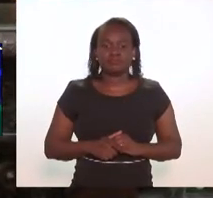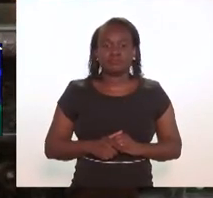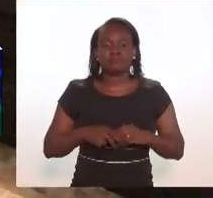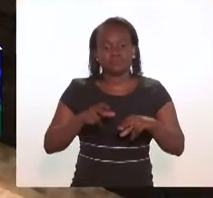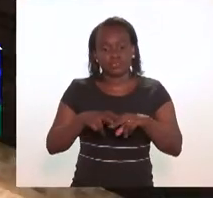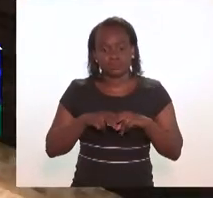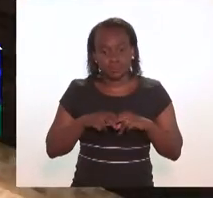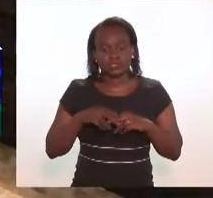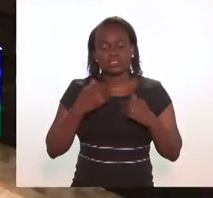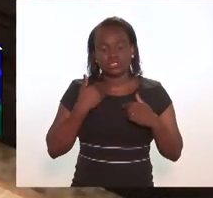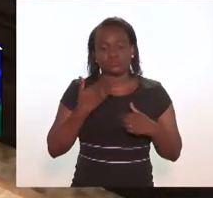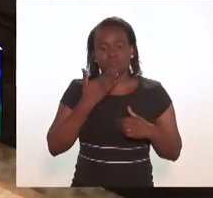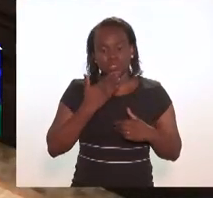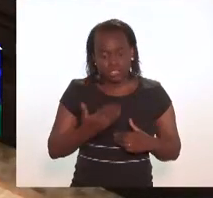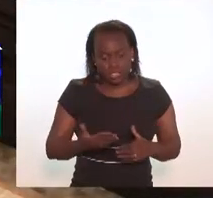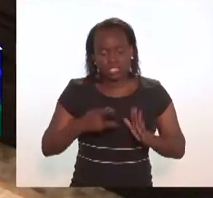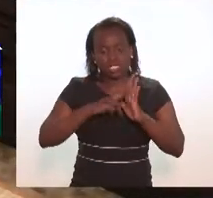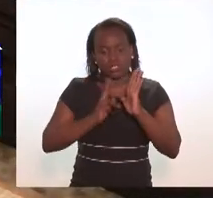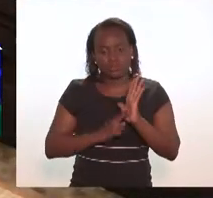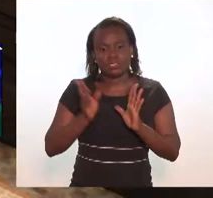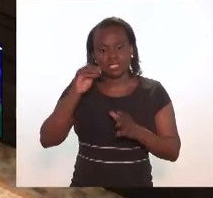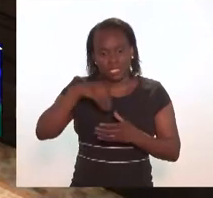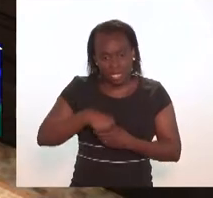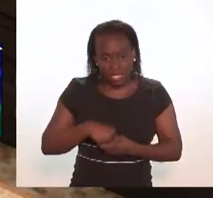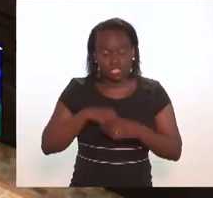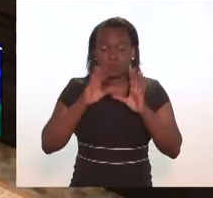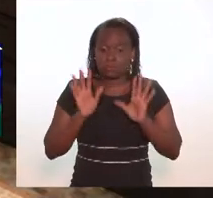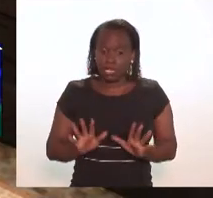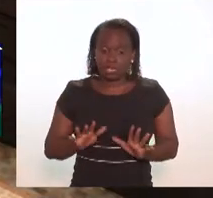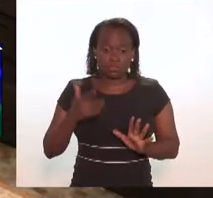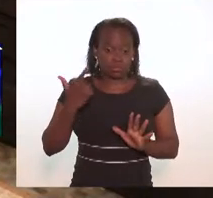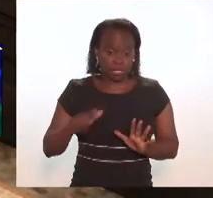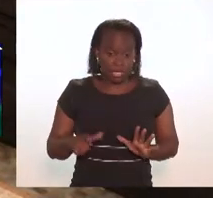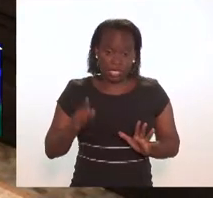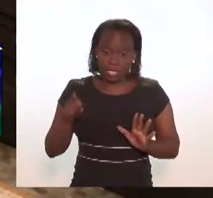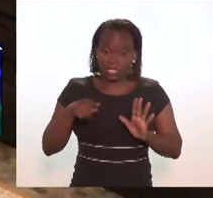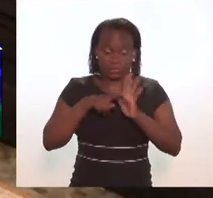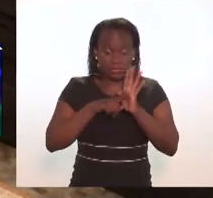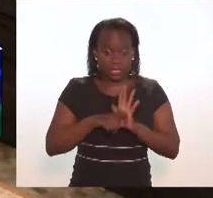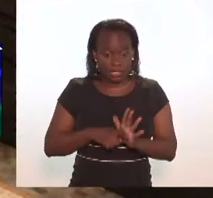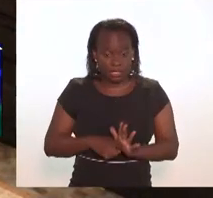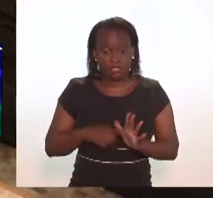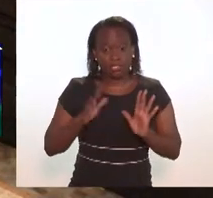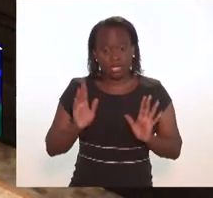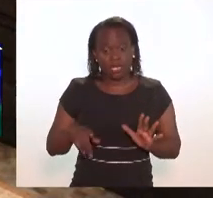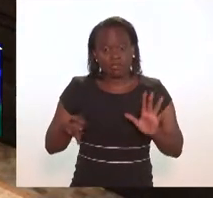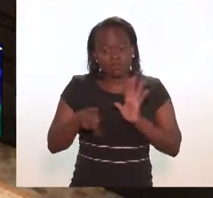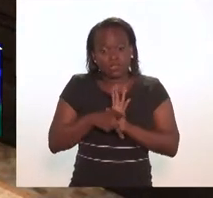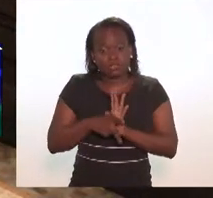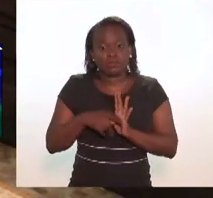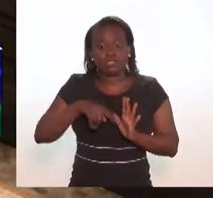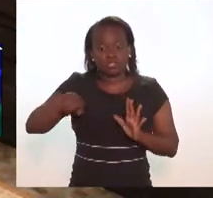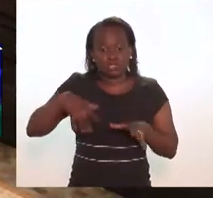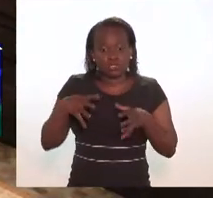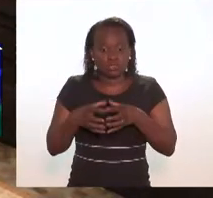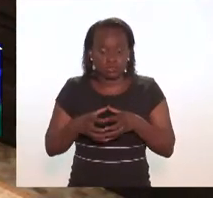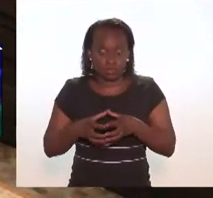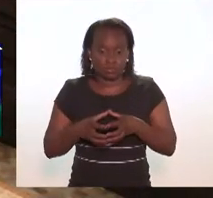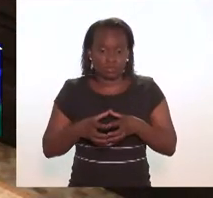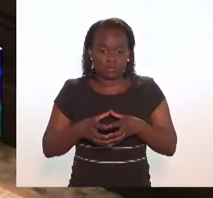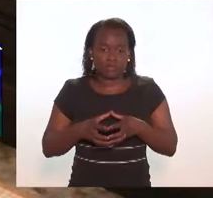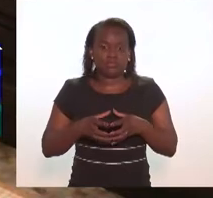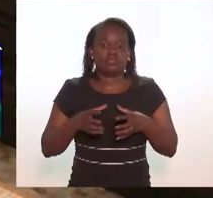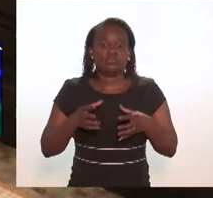isso que recorri ao regimento interno, mas se não há essa avaliação, essa é a avaliação que